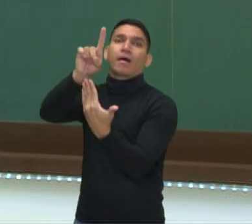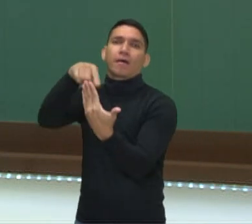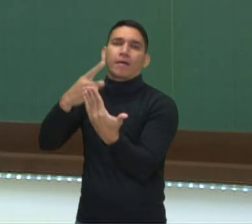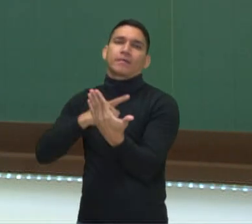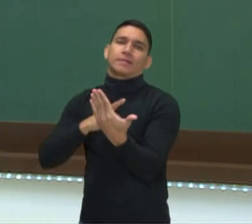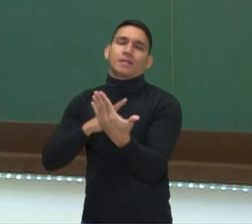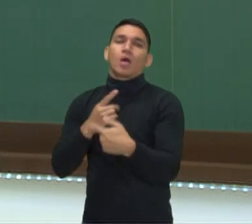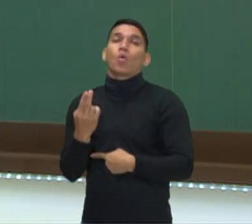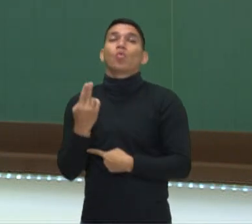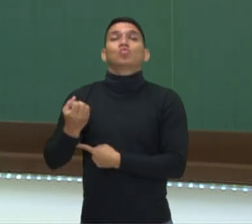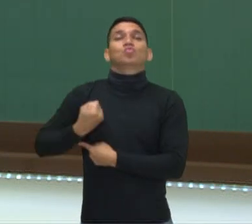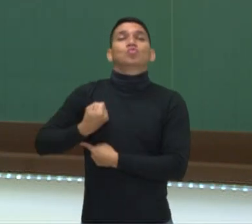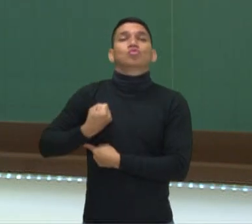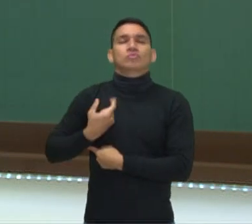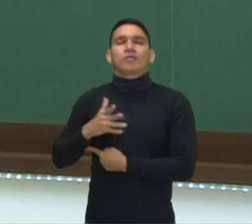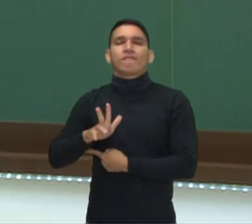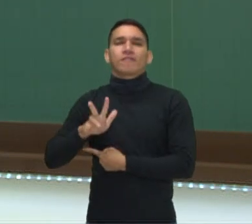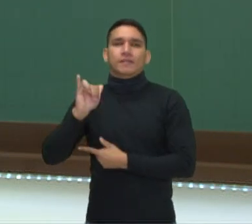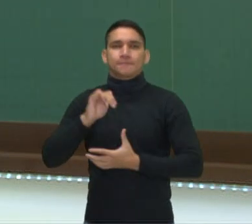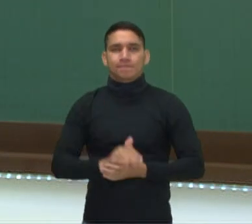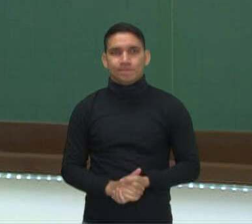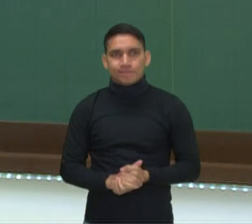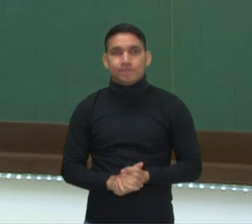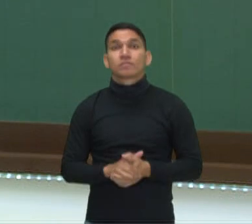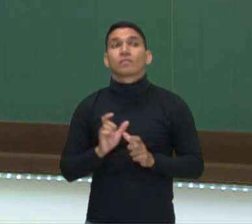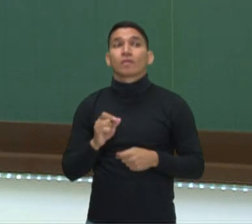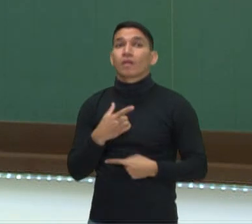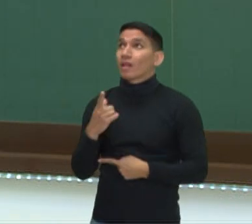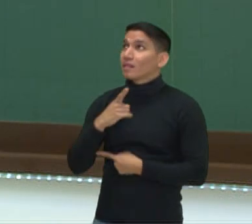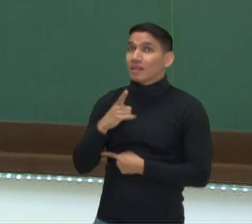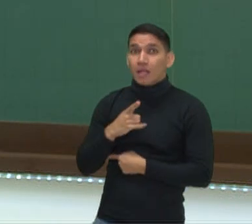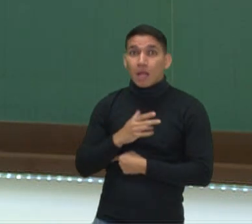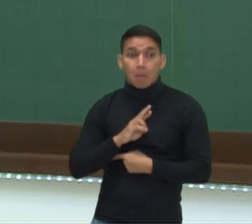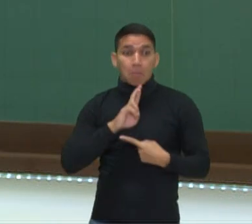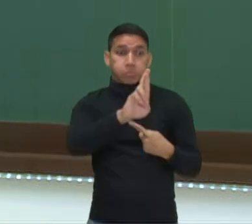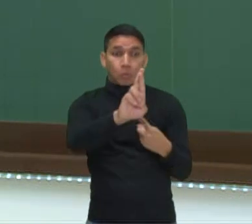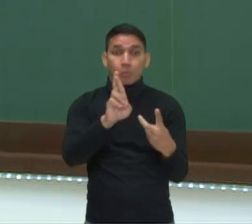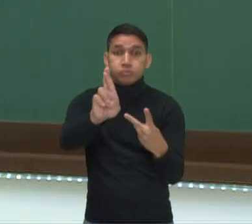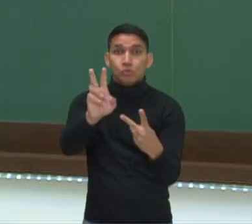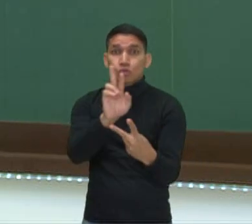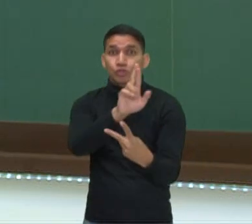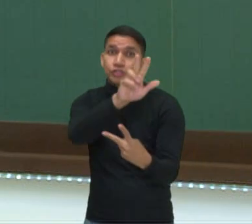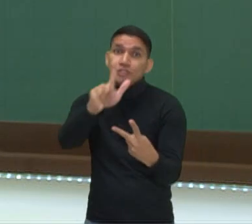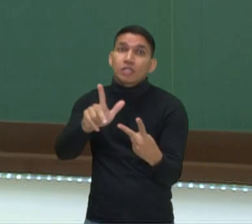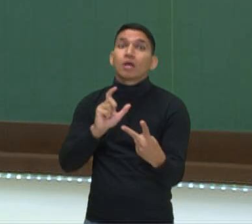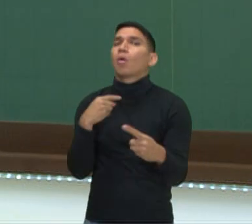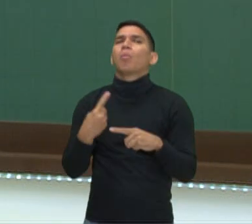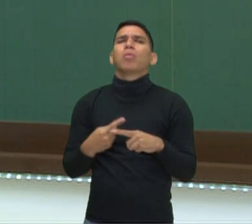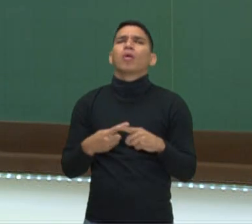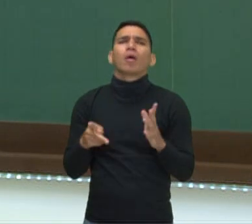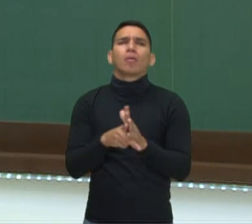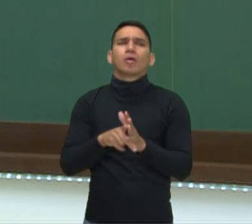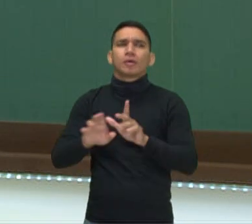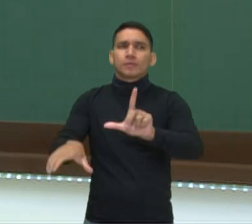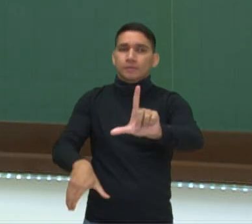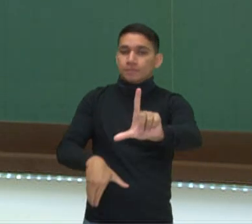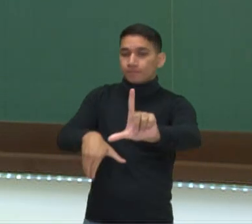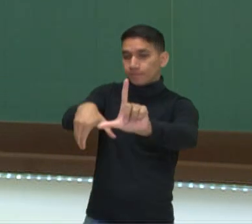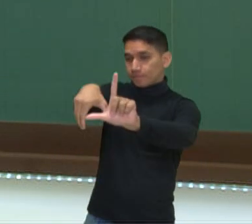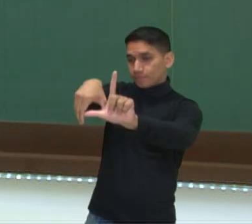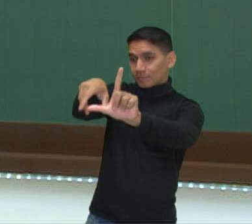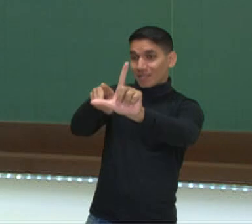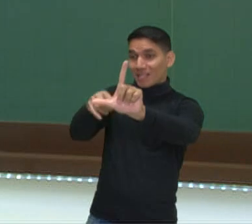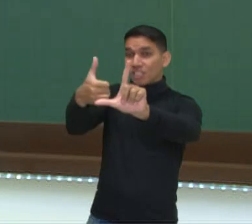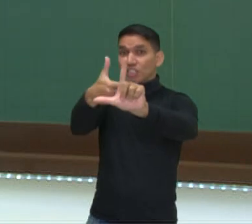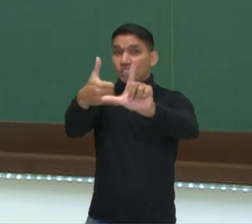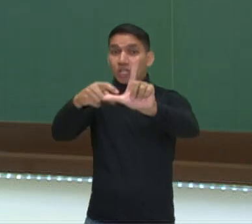vai assumir está aqui. E ela tem duas raízes diferentes. Por quê? Porque a parábola interceptou o eixo